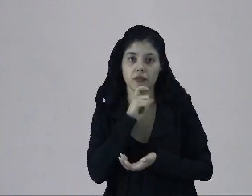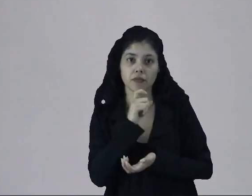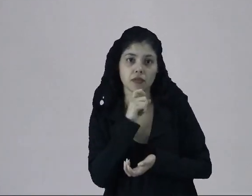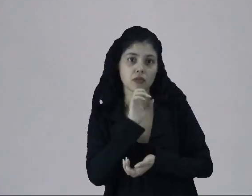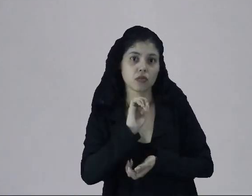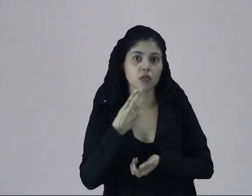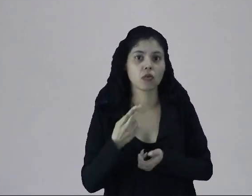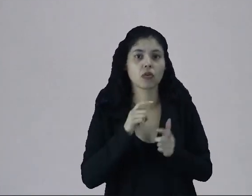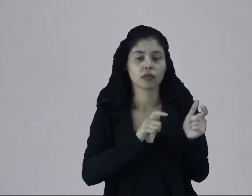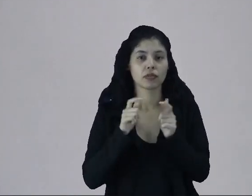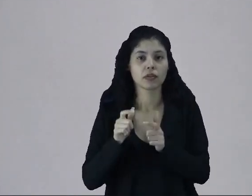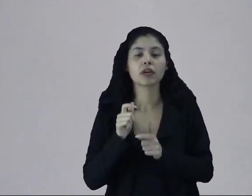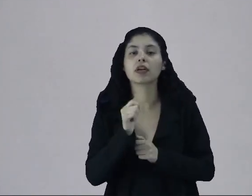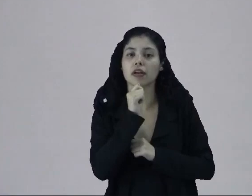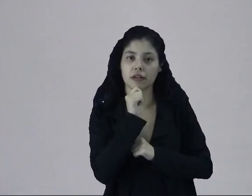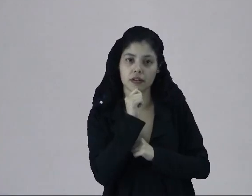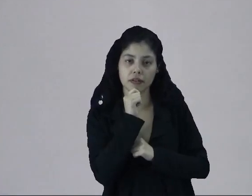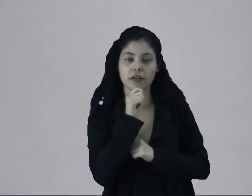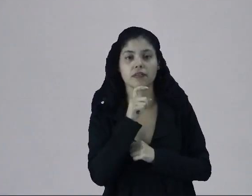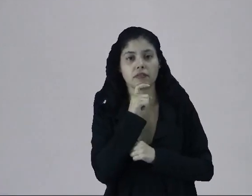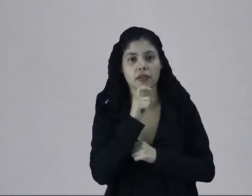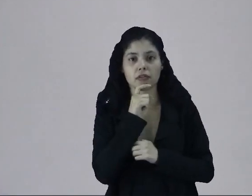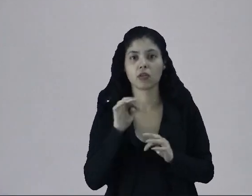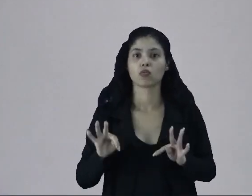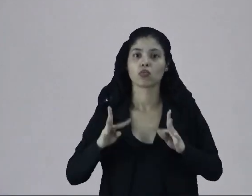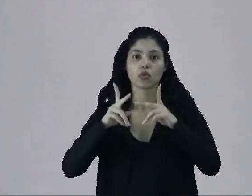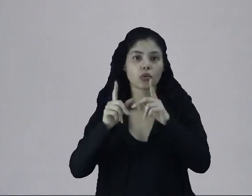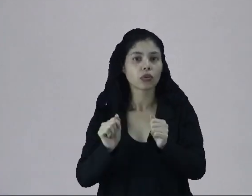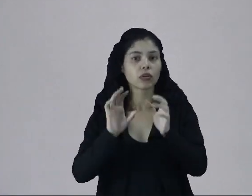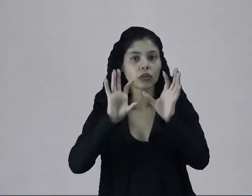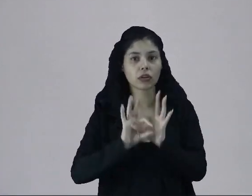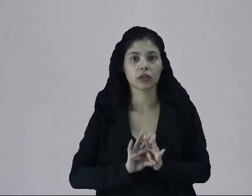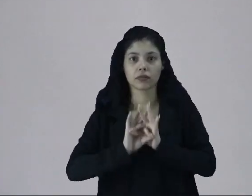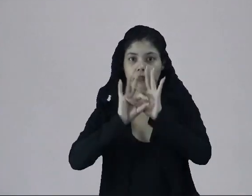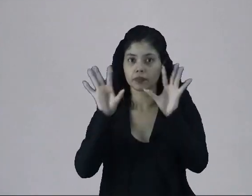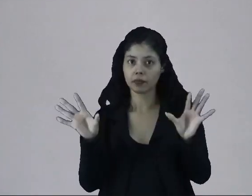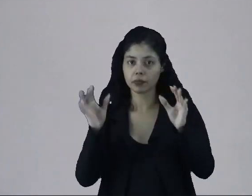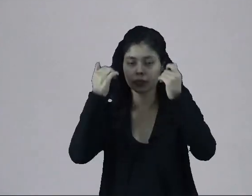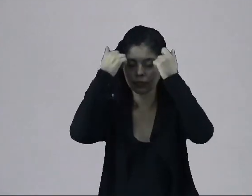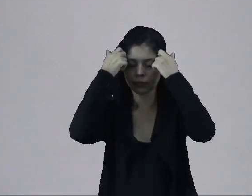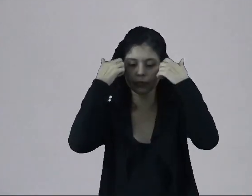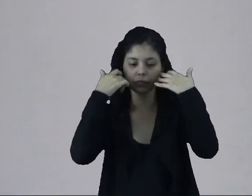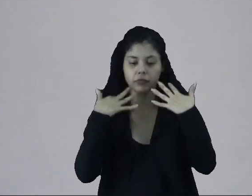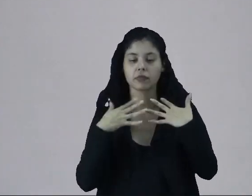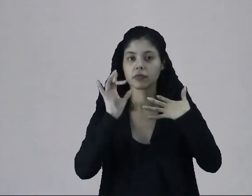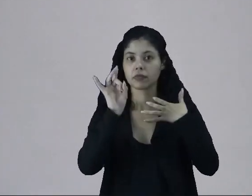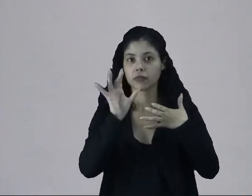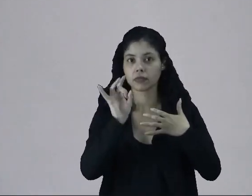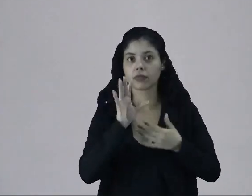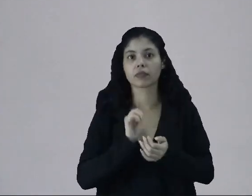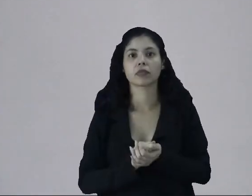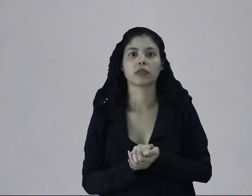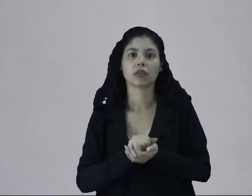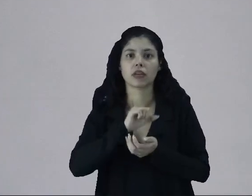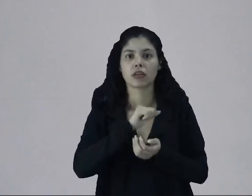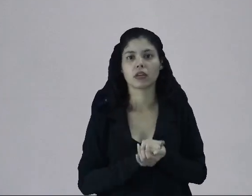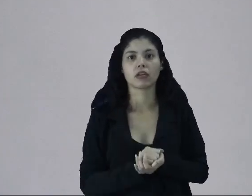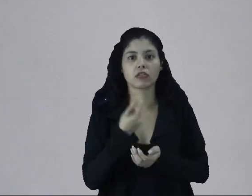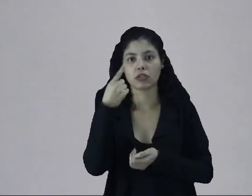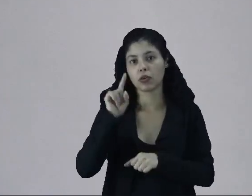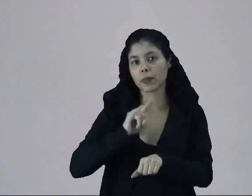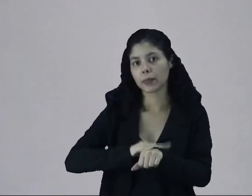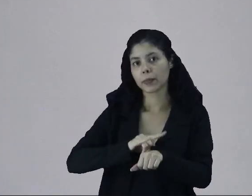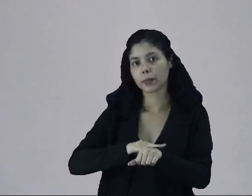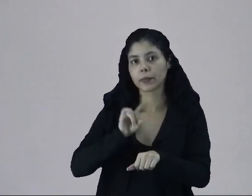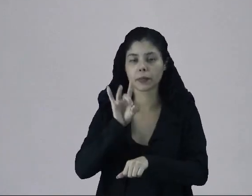local mais frio, você praticamente toda a sua liberação de excreção vai ser através da urina, porque você não vai perder